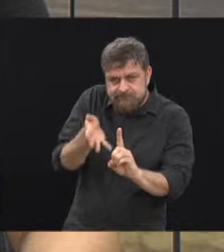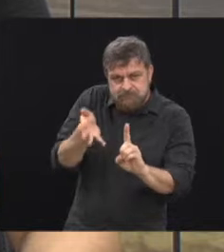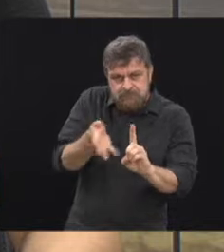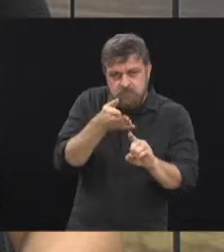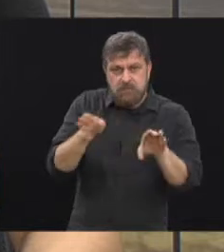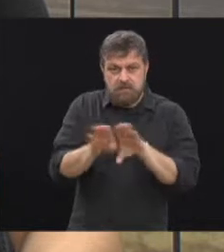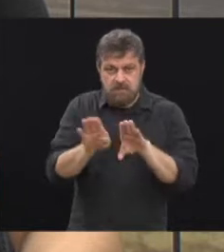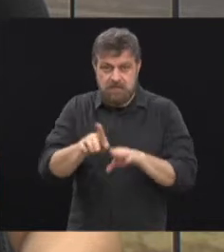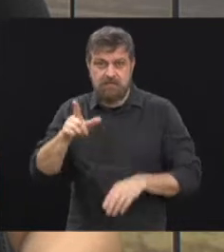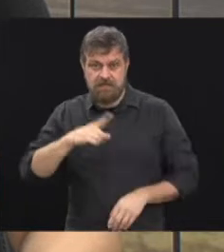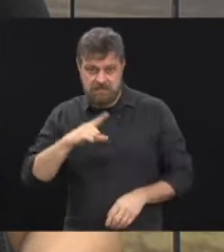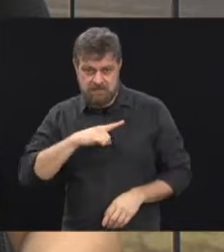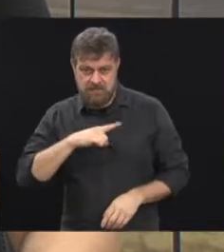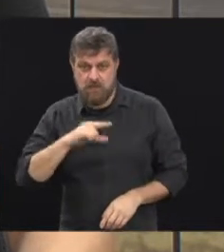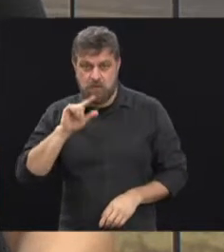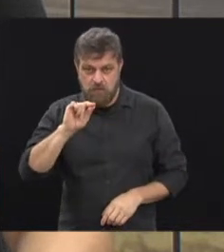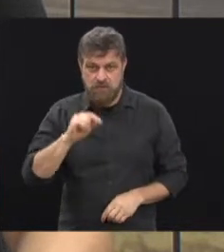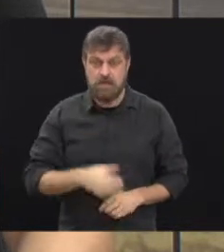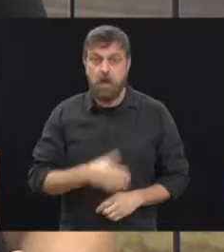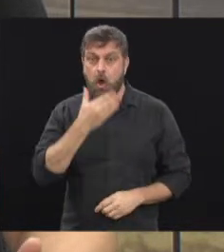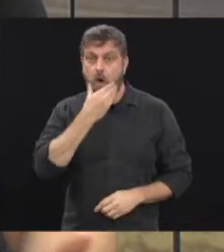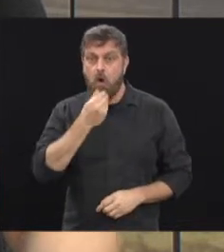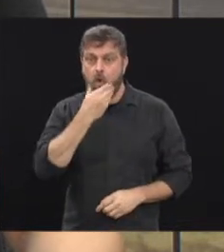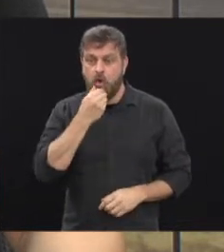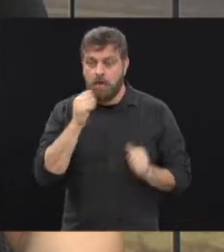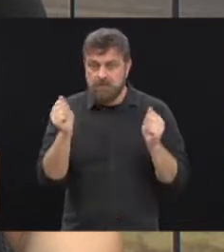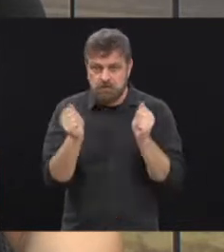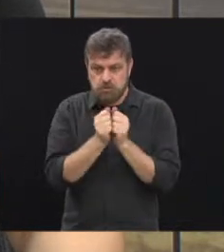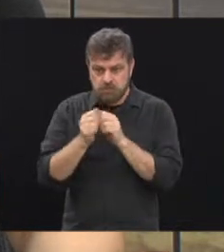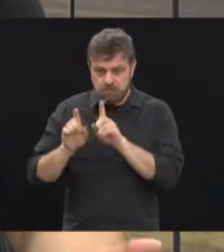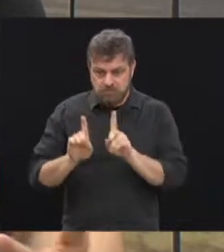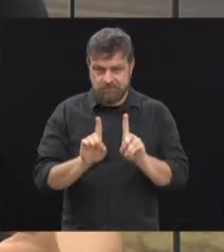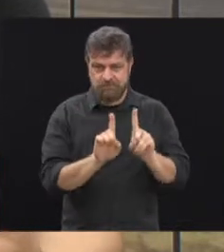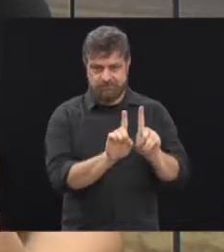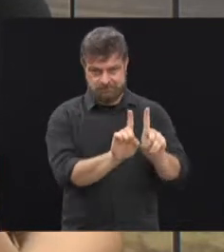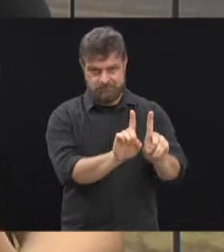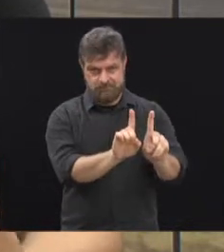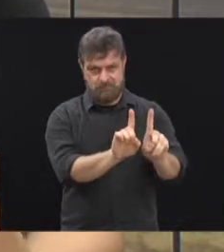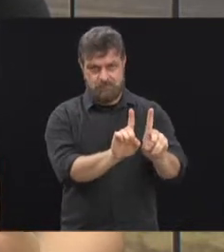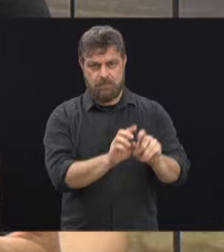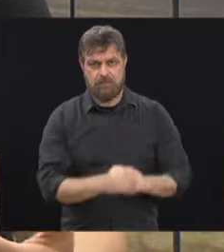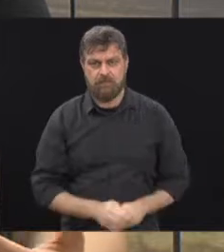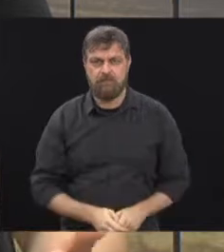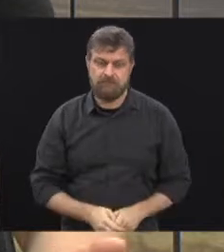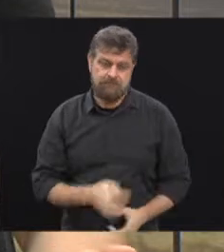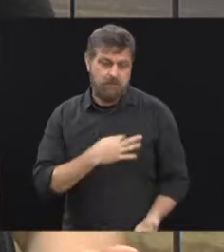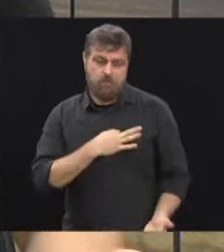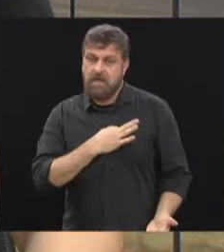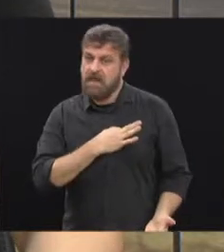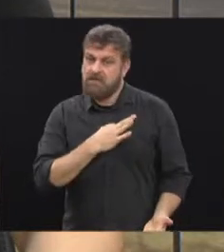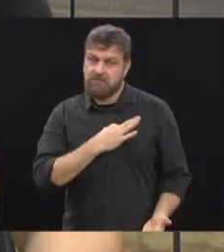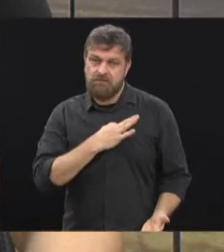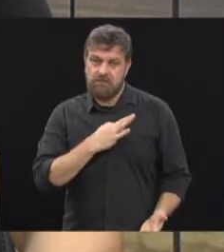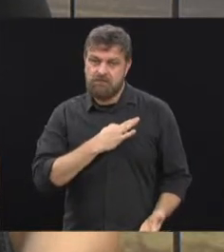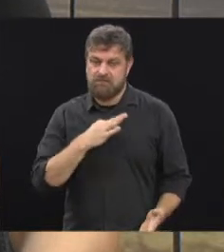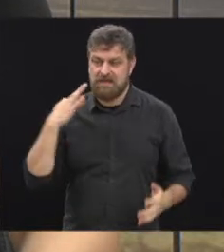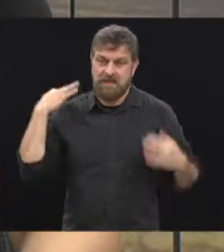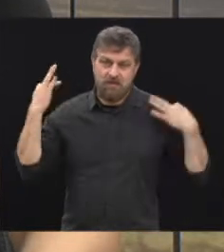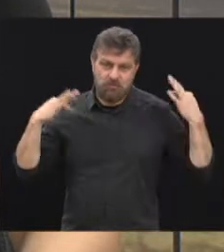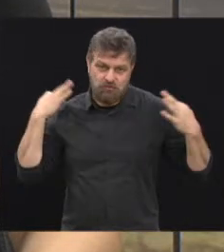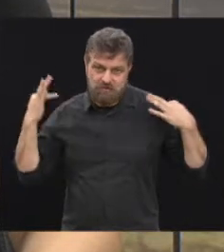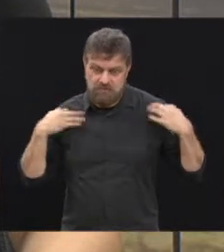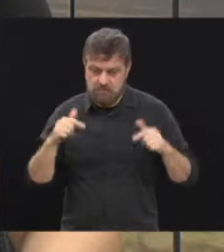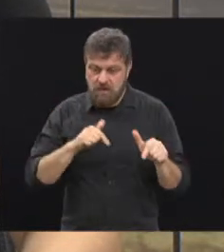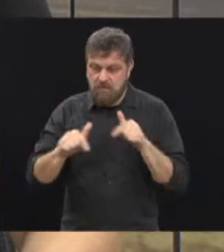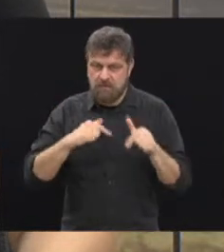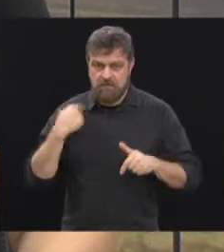também oferece um guia com as dicas de turismo. Então é volunturismo, é o trabalho completo que a gente quer